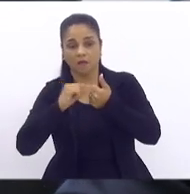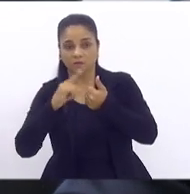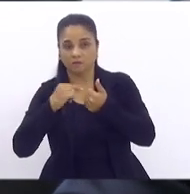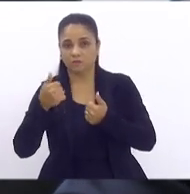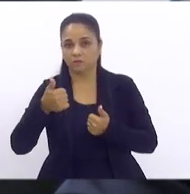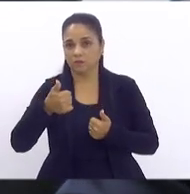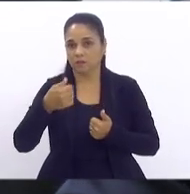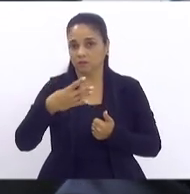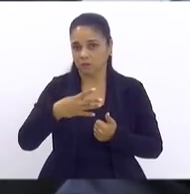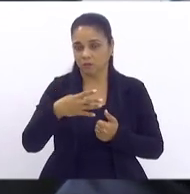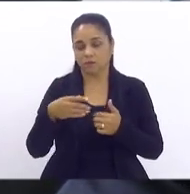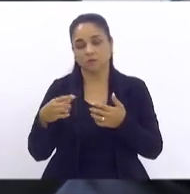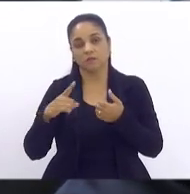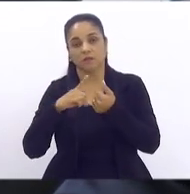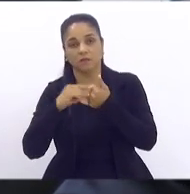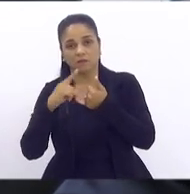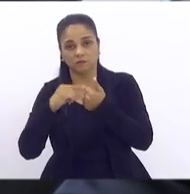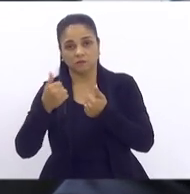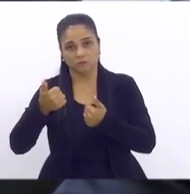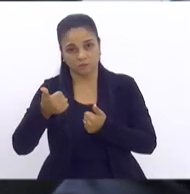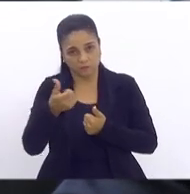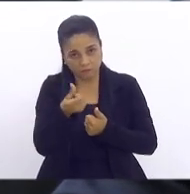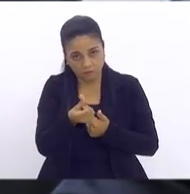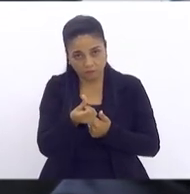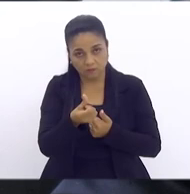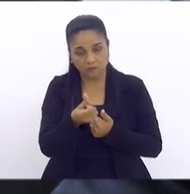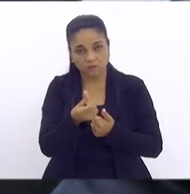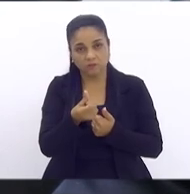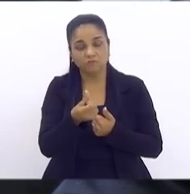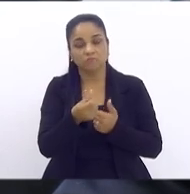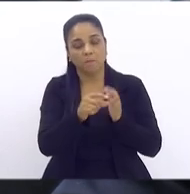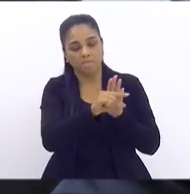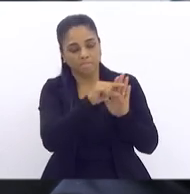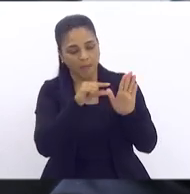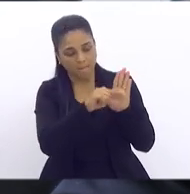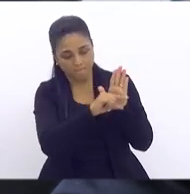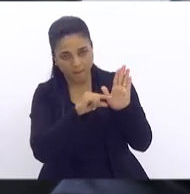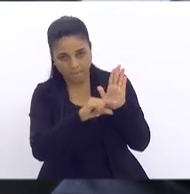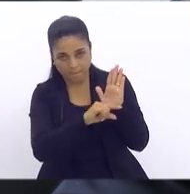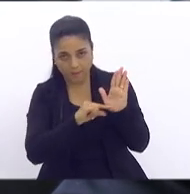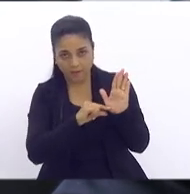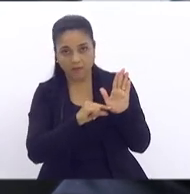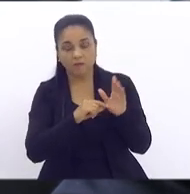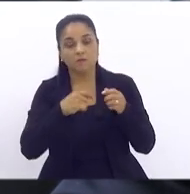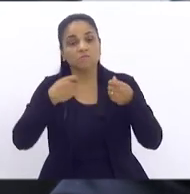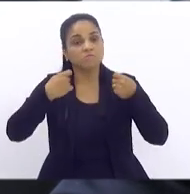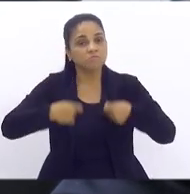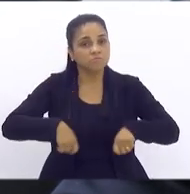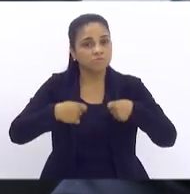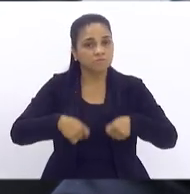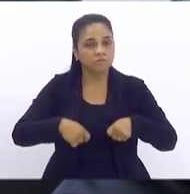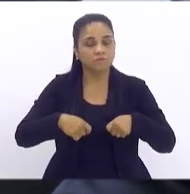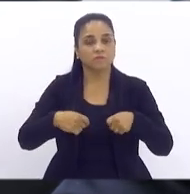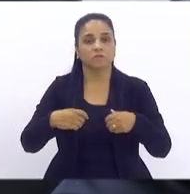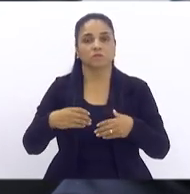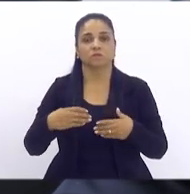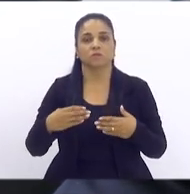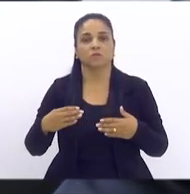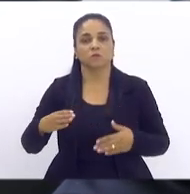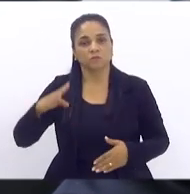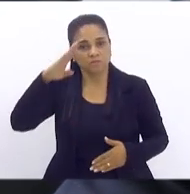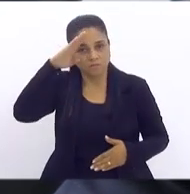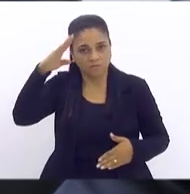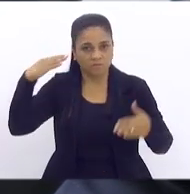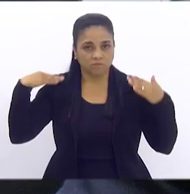diz respeito à questão, né, da necessidade do Tribunal Marítimo se posicionar em relação a esses dois